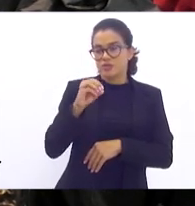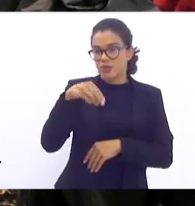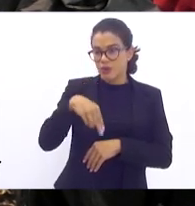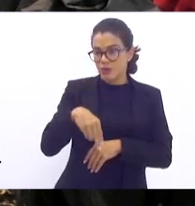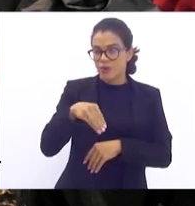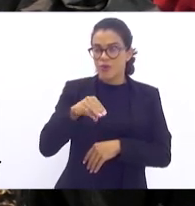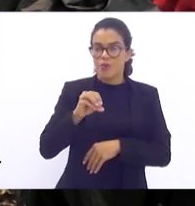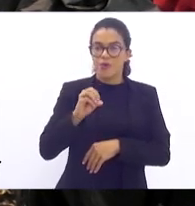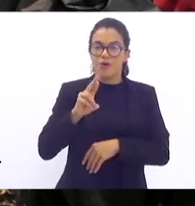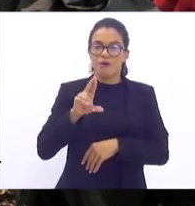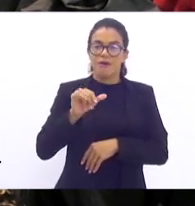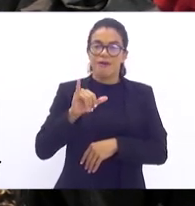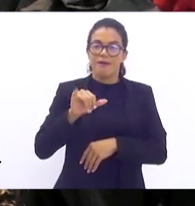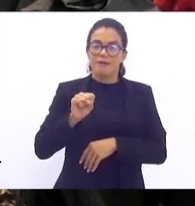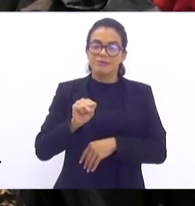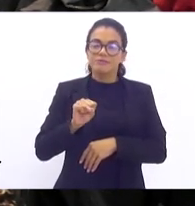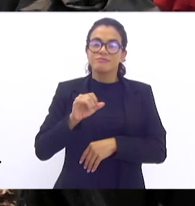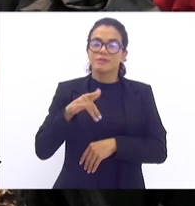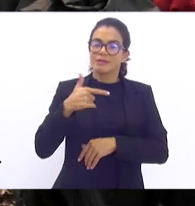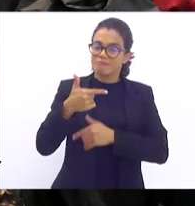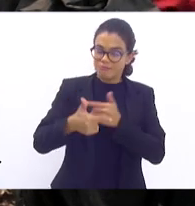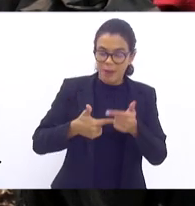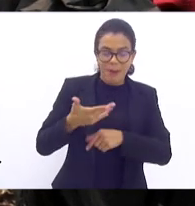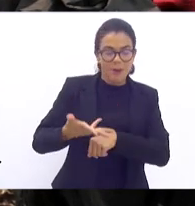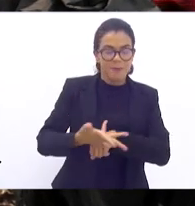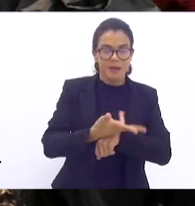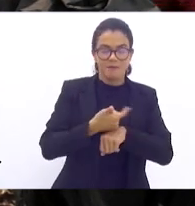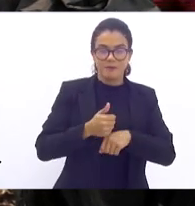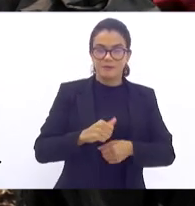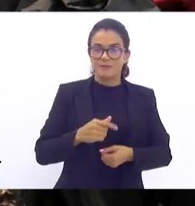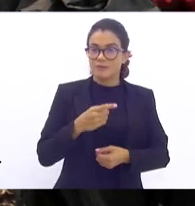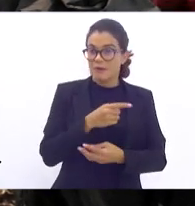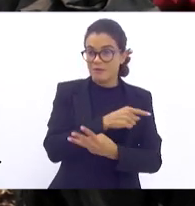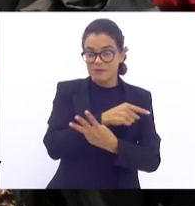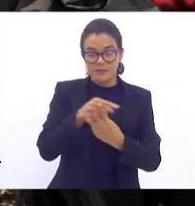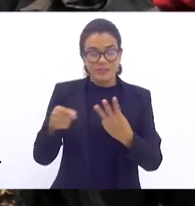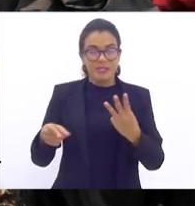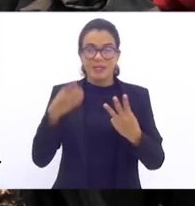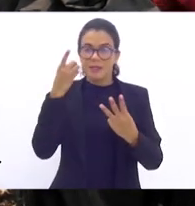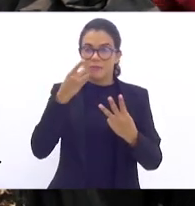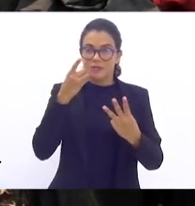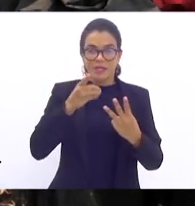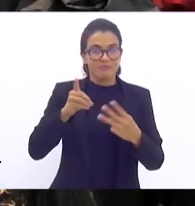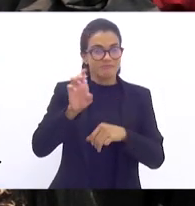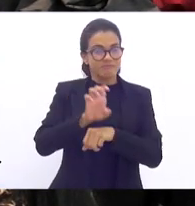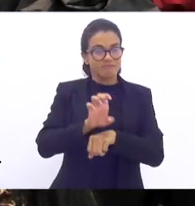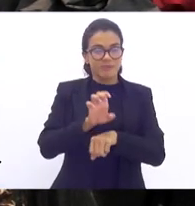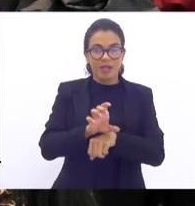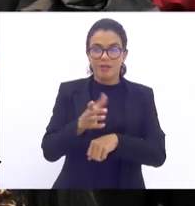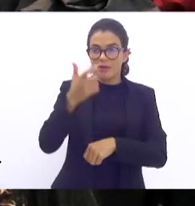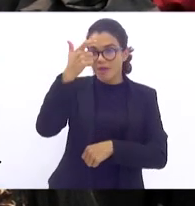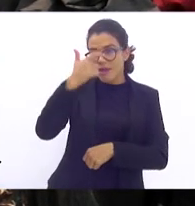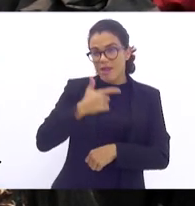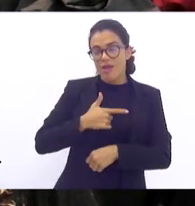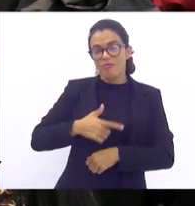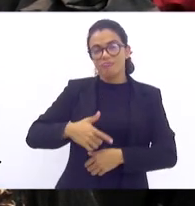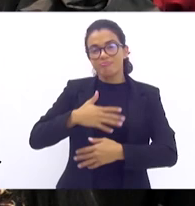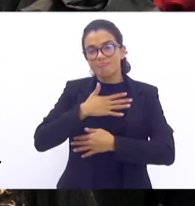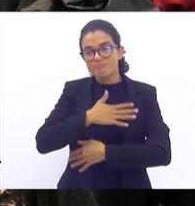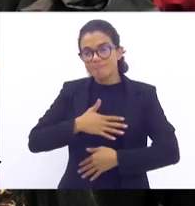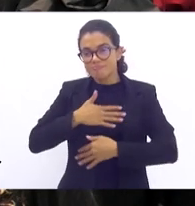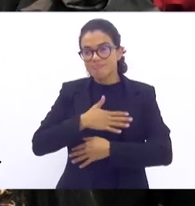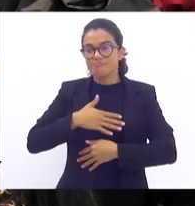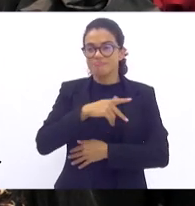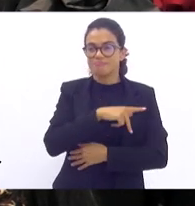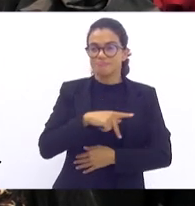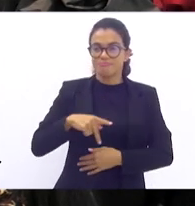que tem feito um primeiro trabalho na Leste em nome de vocês três deputados estaduais da mesa quero transmitir minha saudação ao